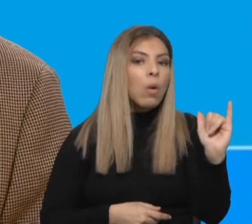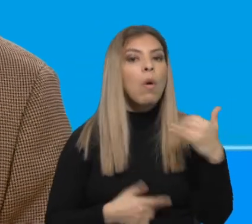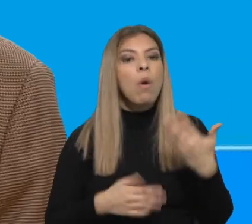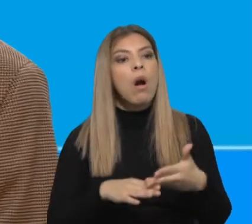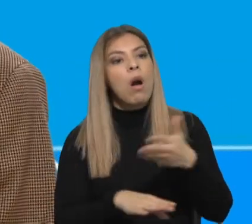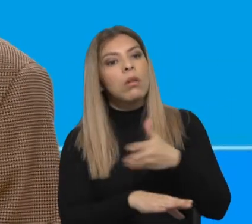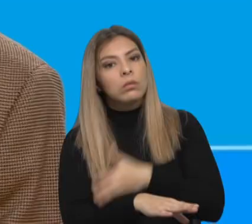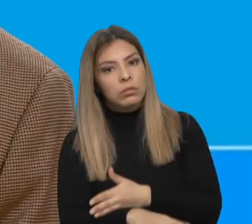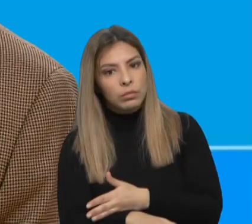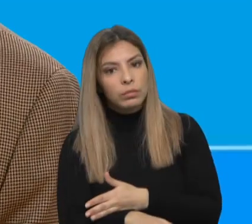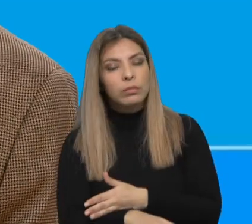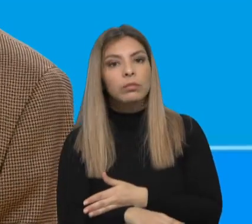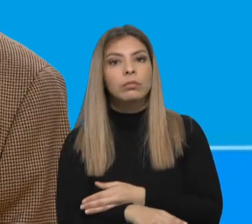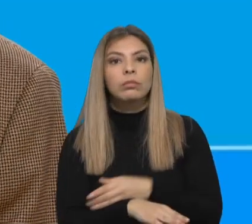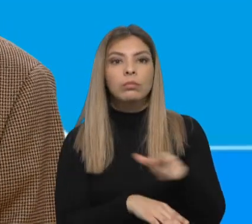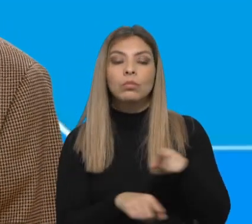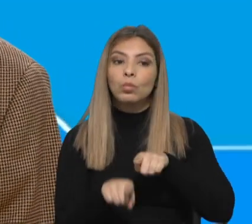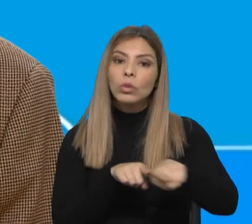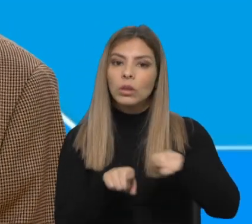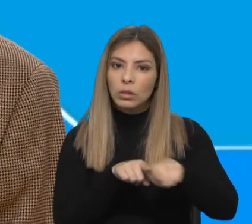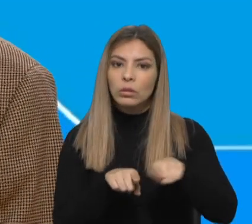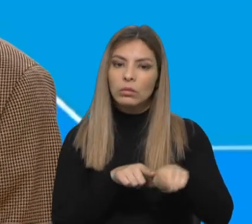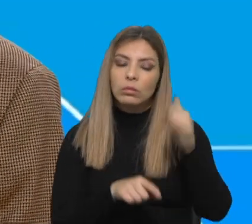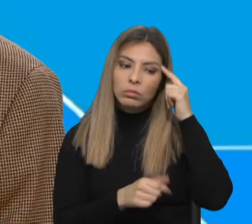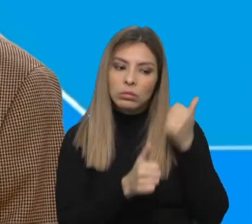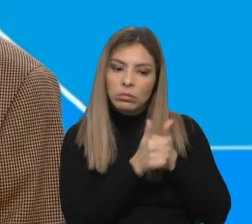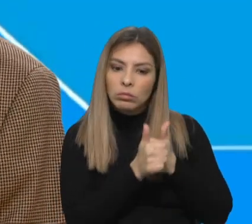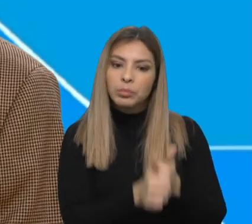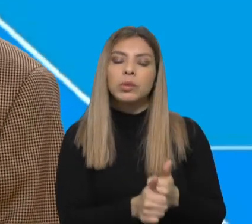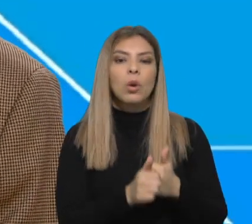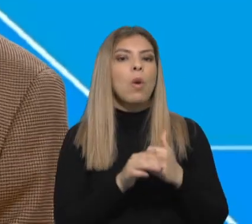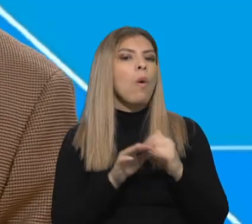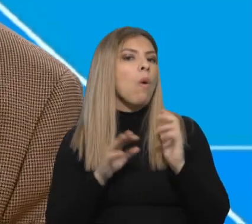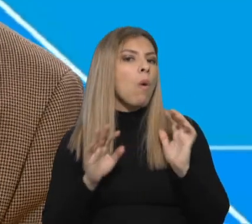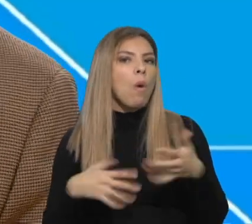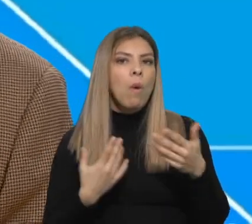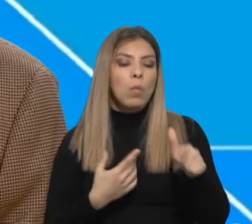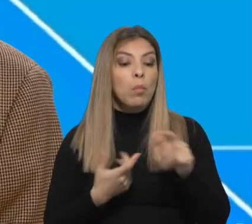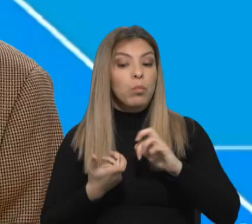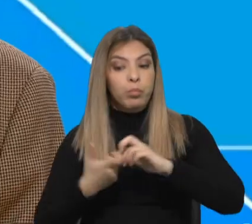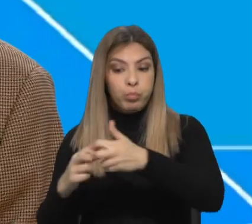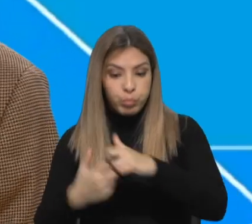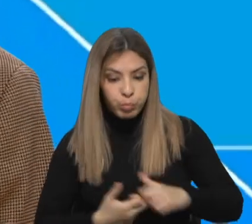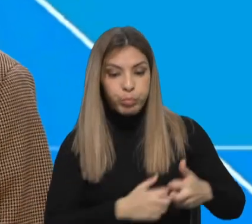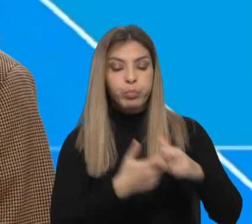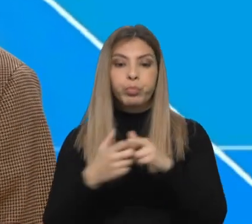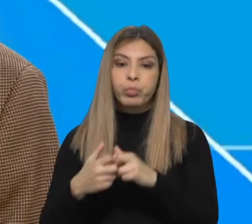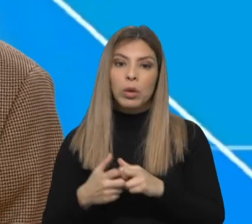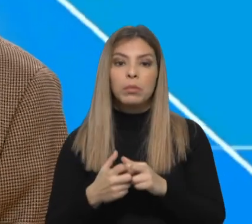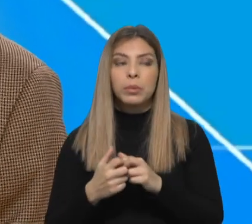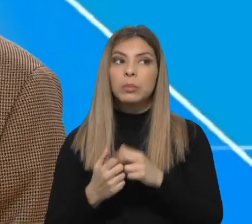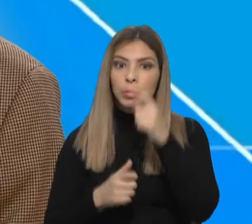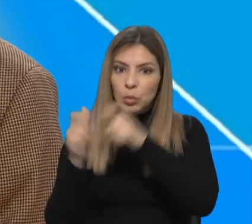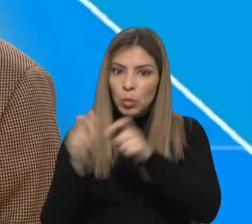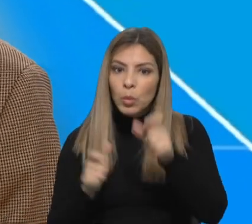essa realidade. E, portanto, os políticos terem como foco último da sua atuação os problemas concretos das pessoas, os problemas reais,